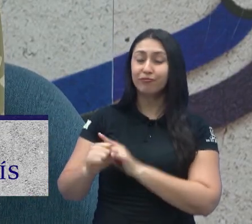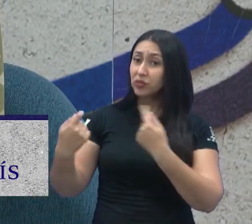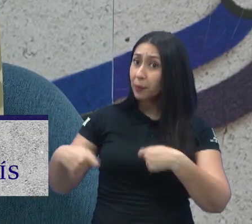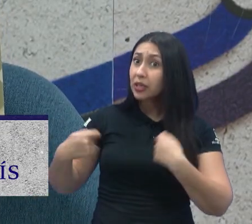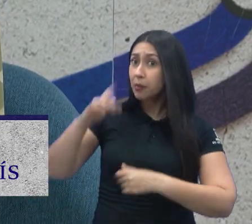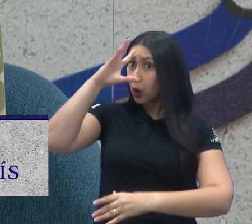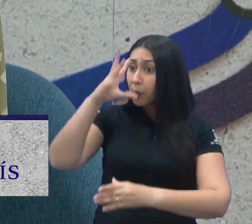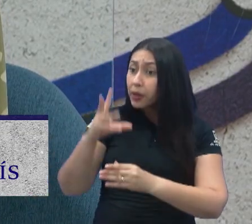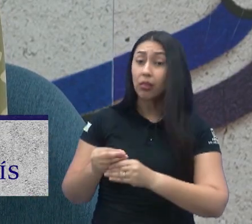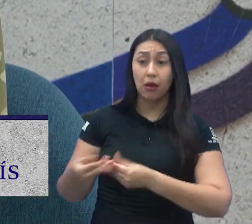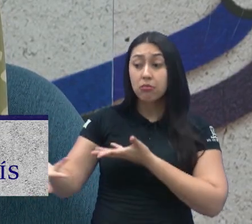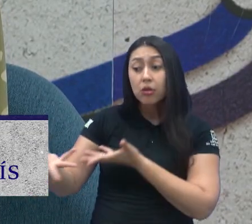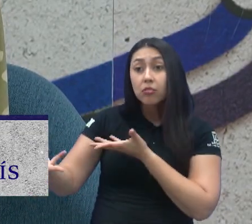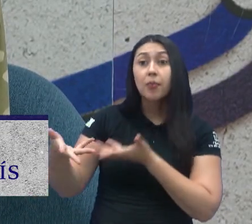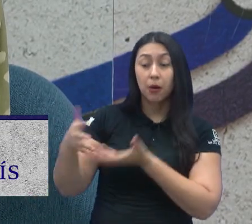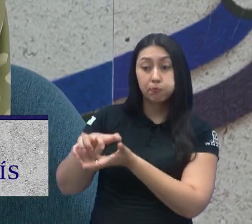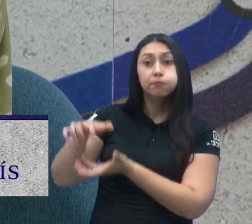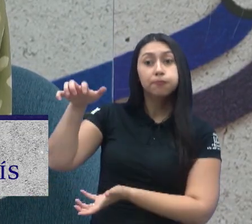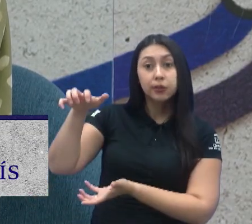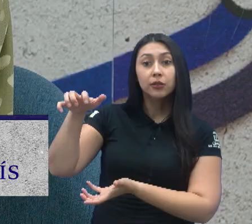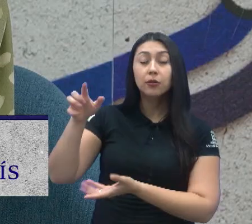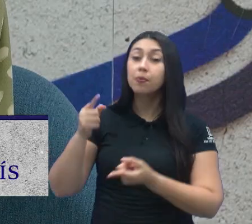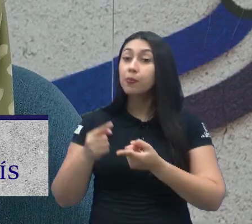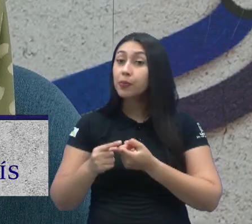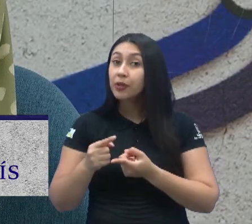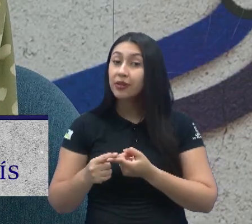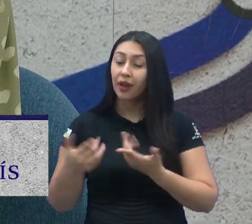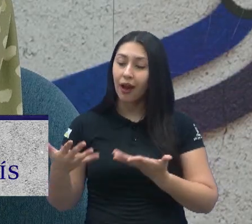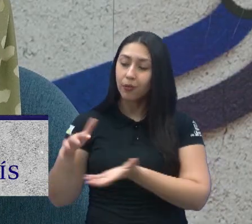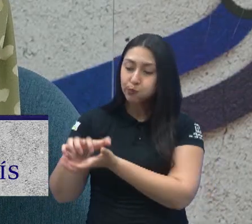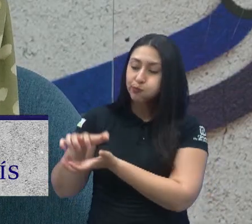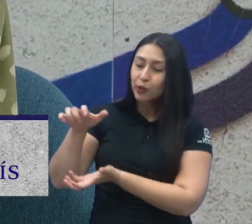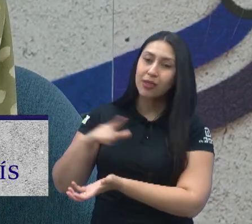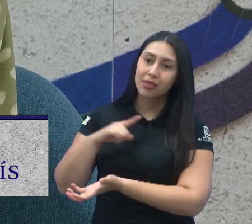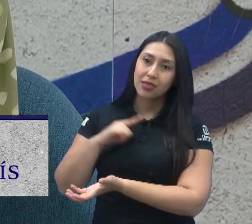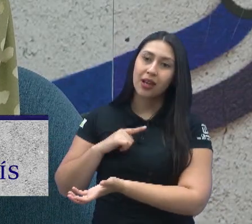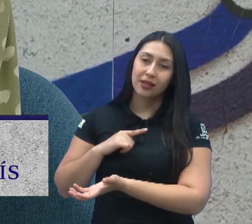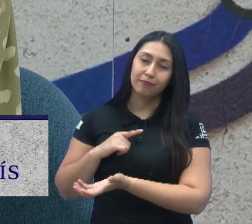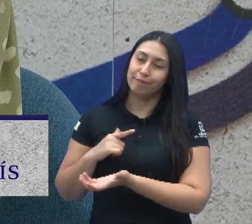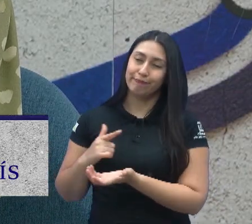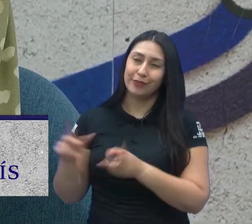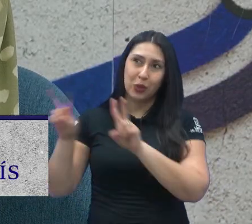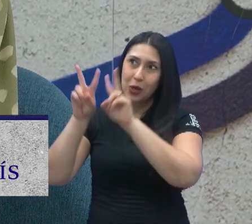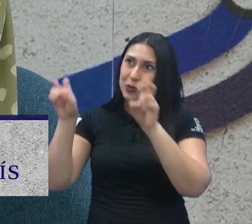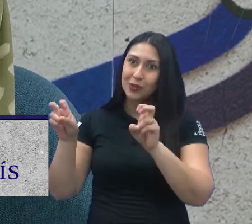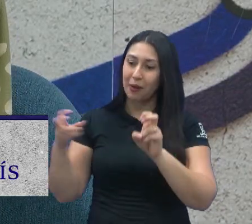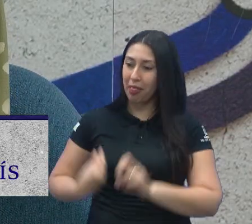lidar com as questões do envelhecimento, né? Porque junto vem situações sobre a finitude, né?